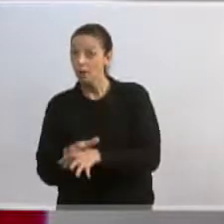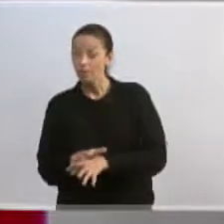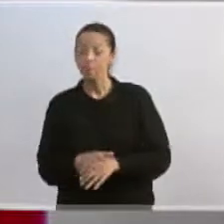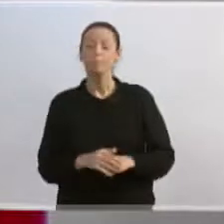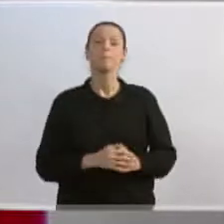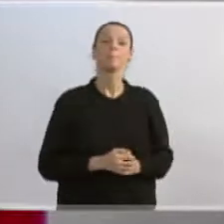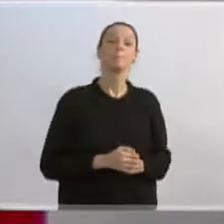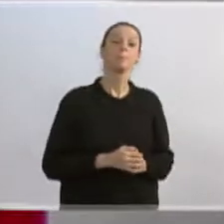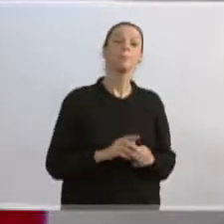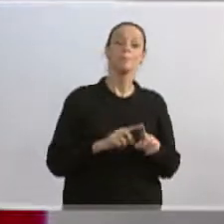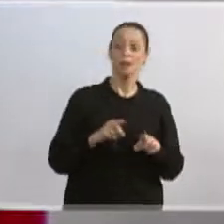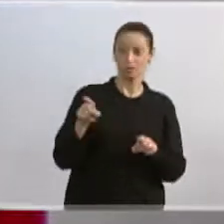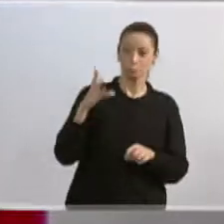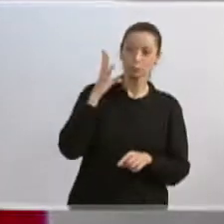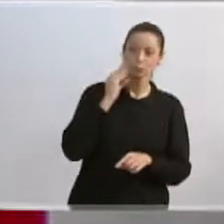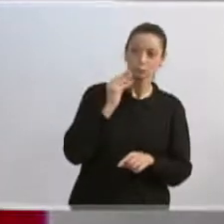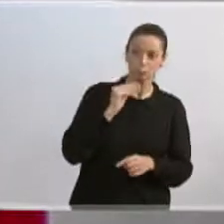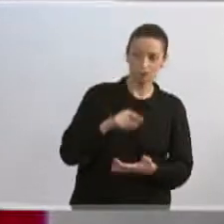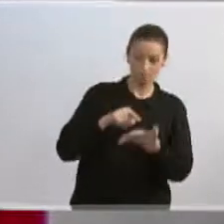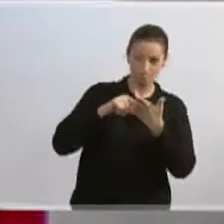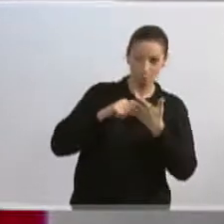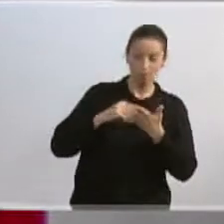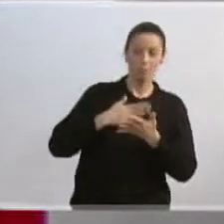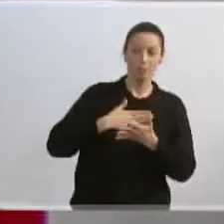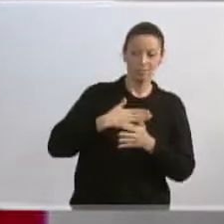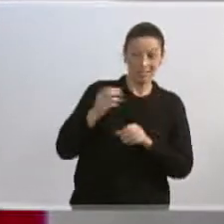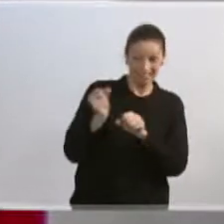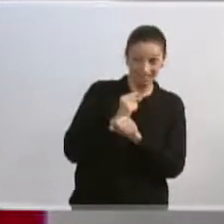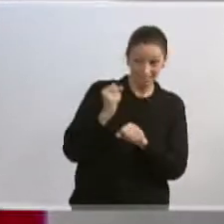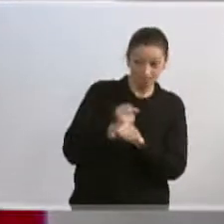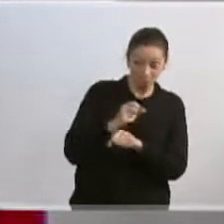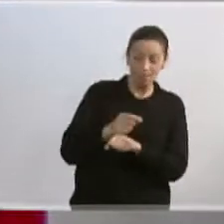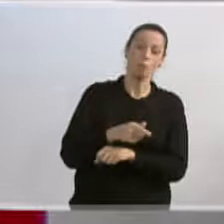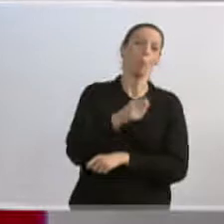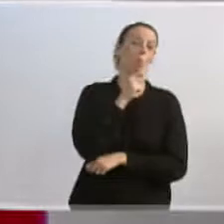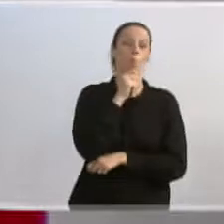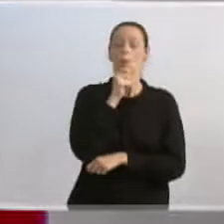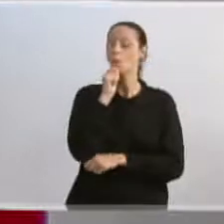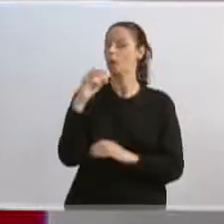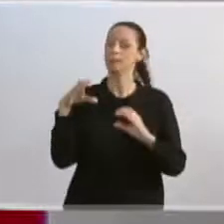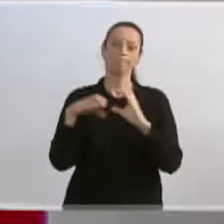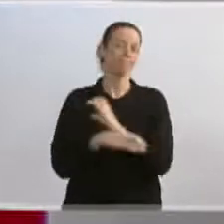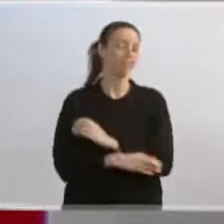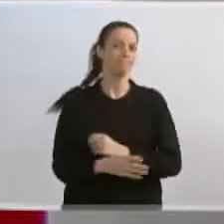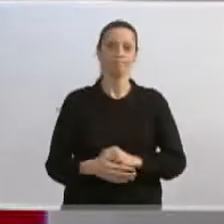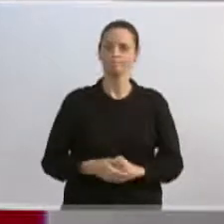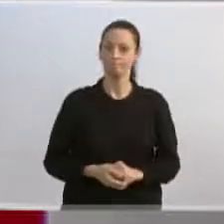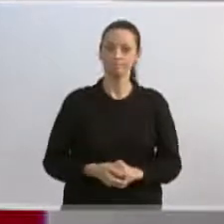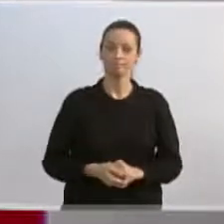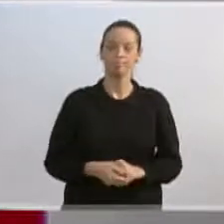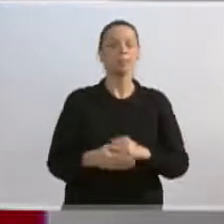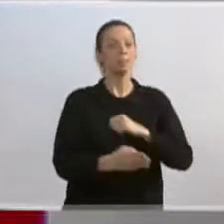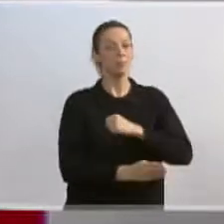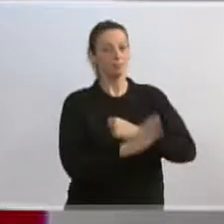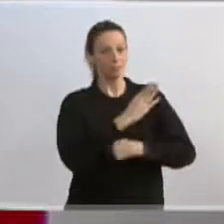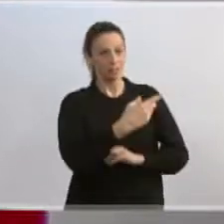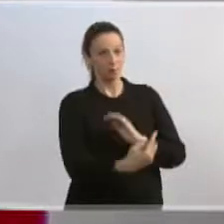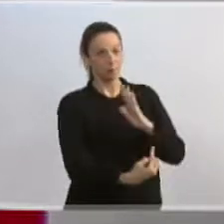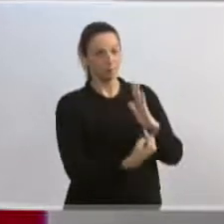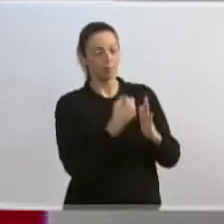menos aquela que o senhor mostrou ainda não está concluída eu quero também dirigir aqui é o vereador zeca bombeiro